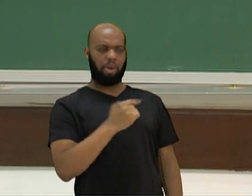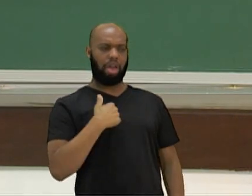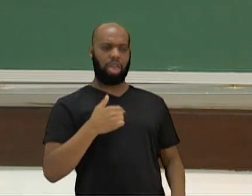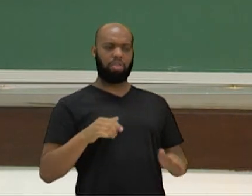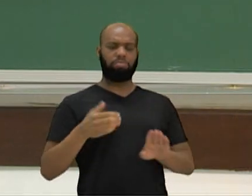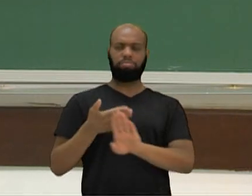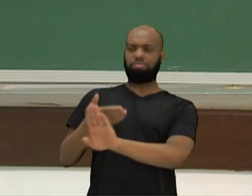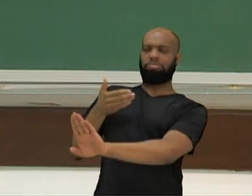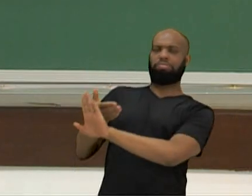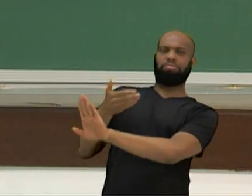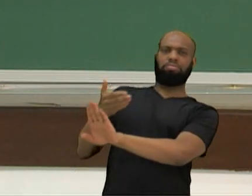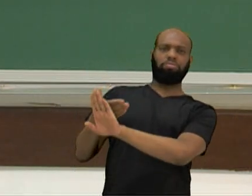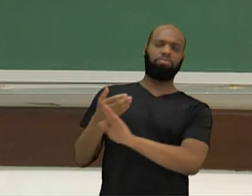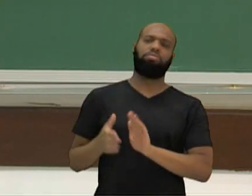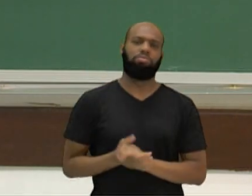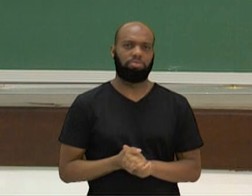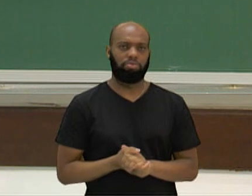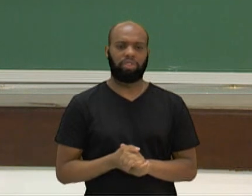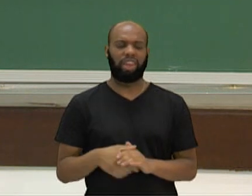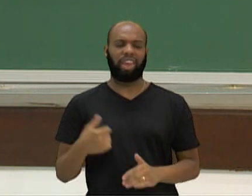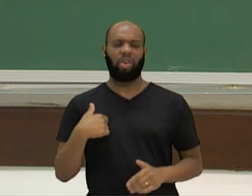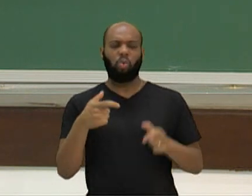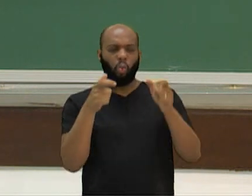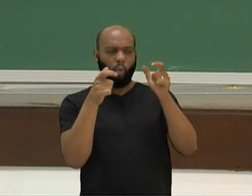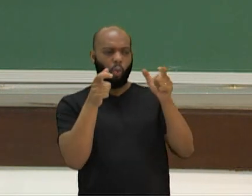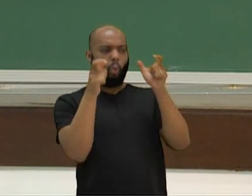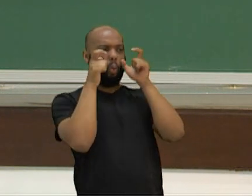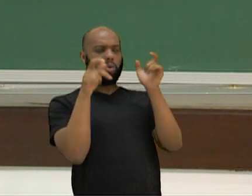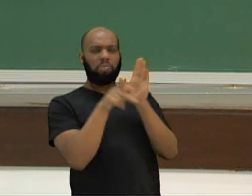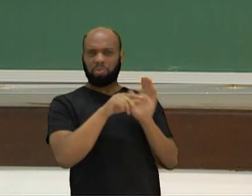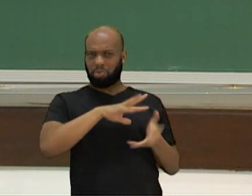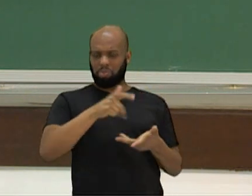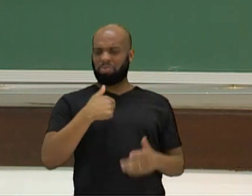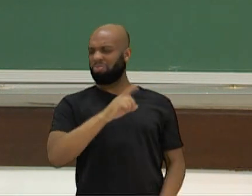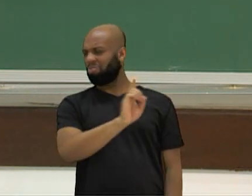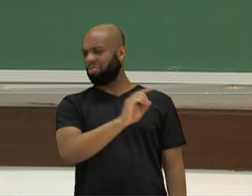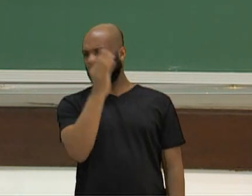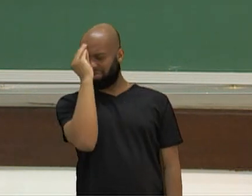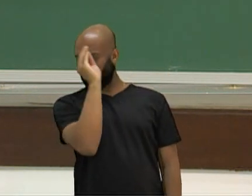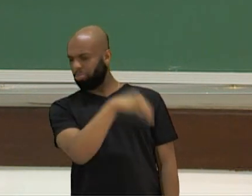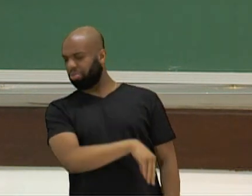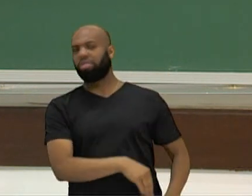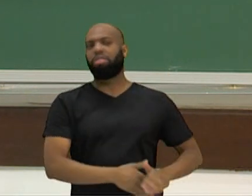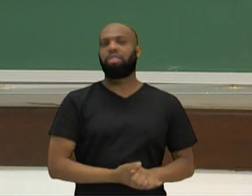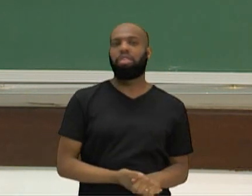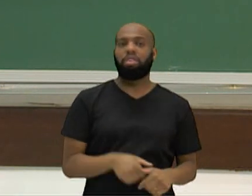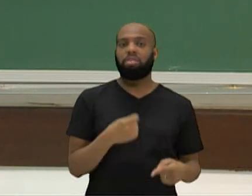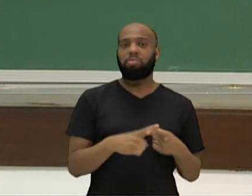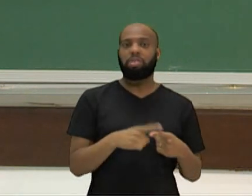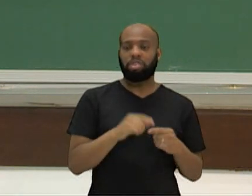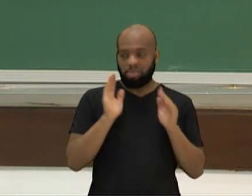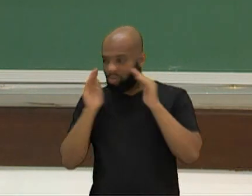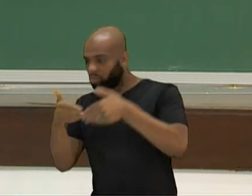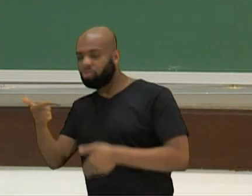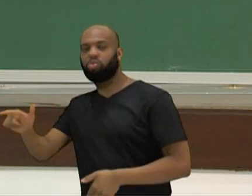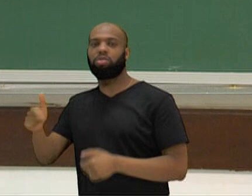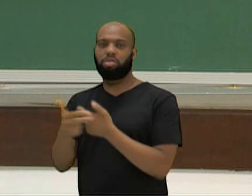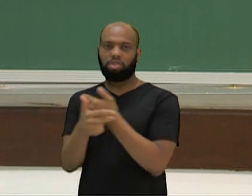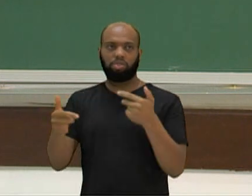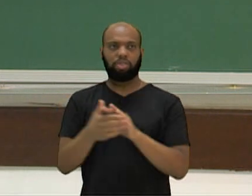alienado, tipo, não estou prestando atenção no que está acontecendo no mundo, porque estou alienado em certa coisinha. Deixa eu dar um exemplo.